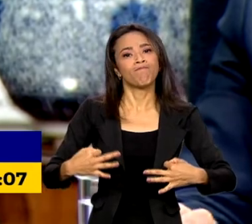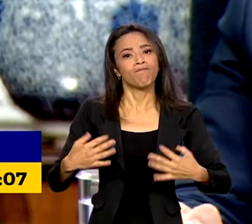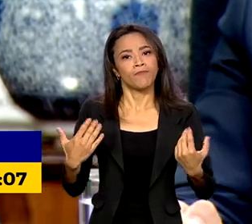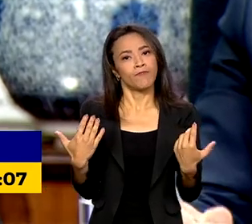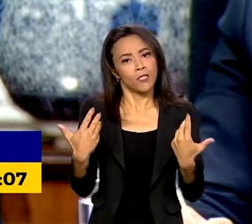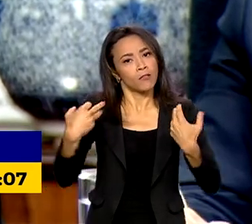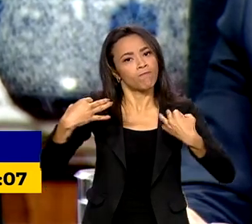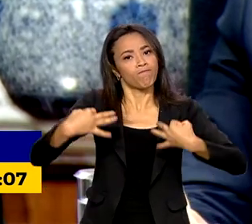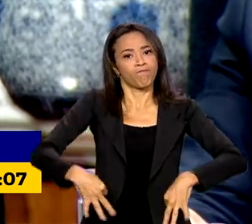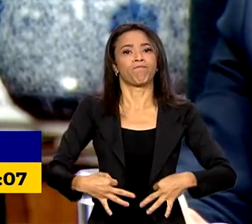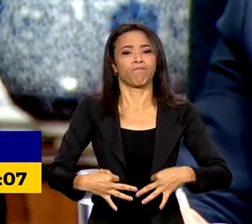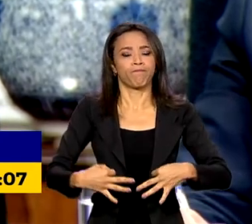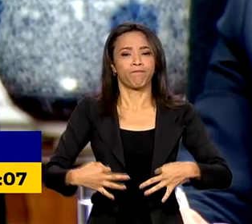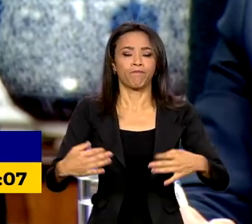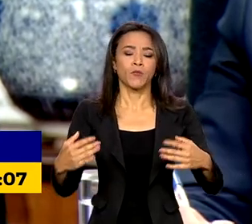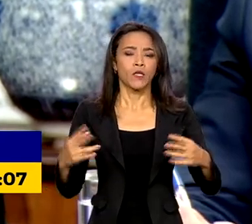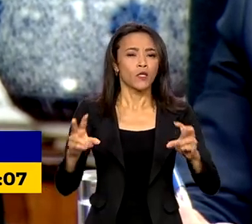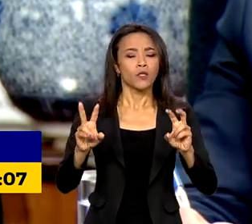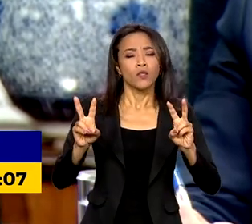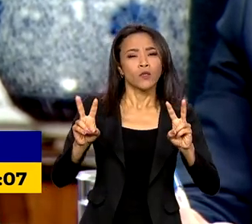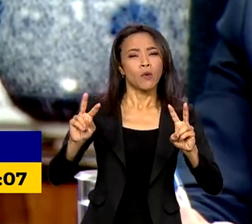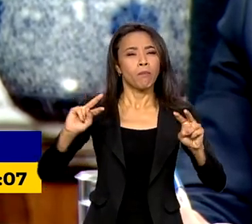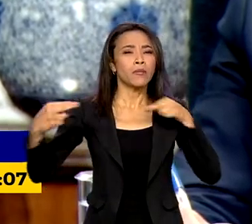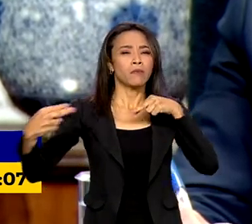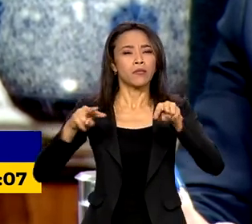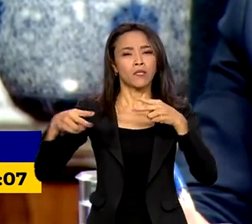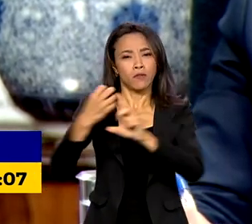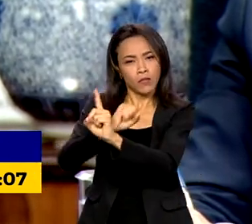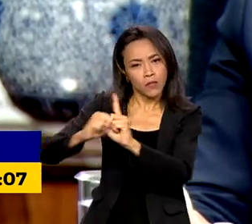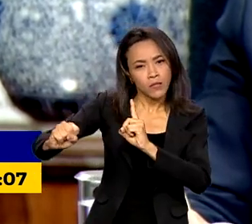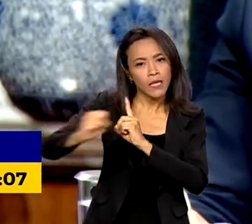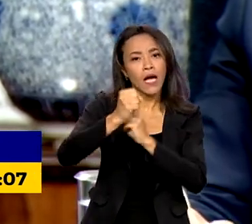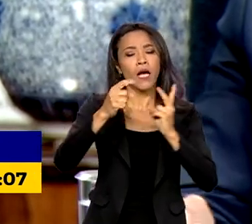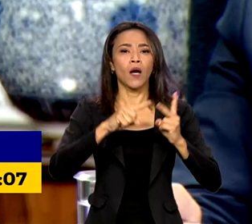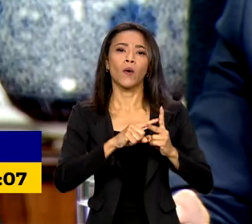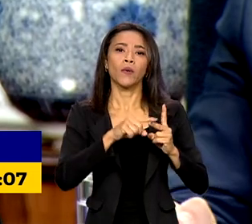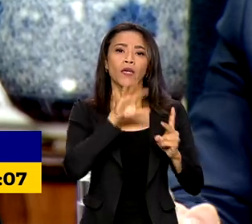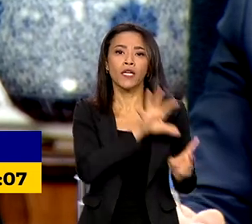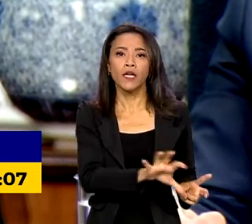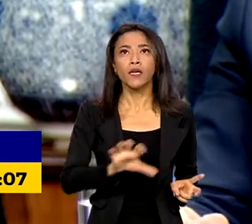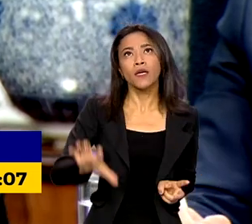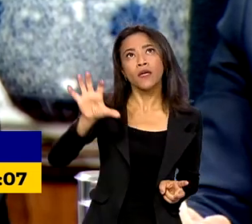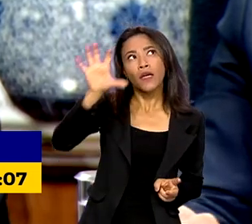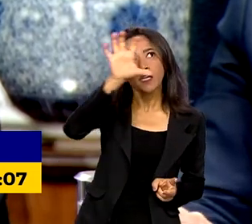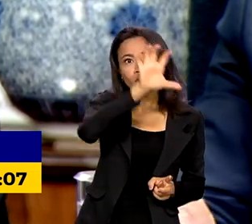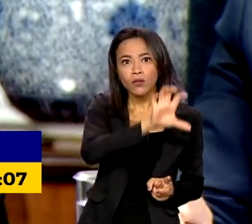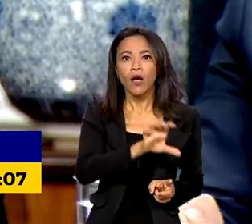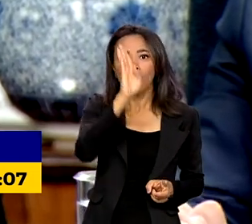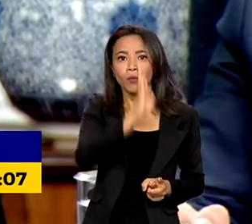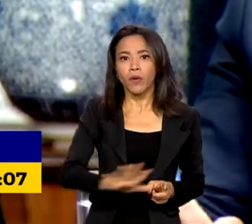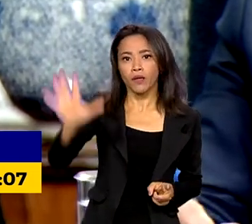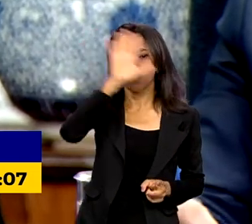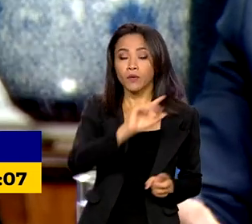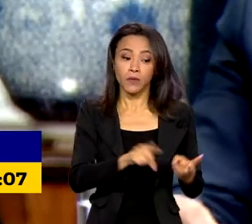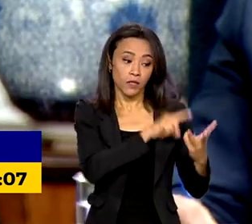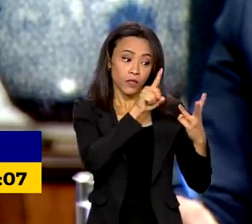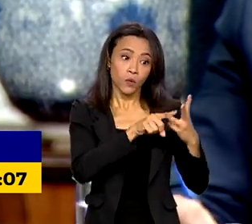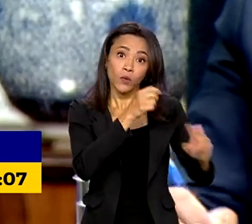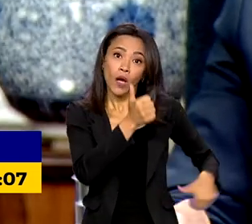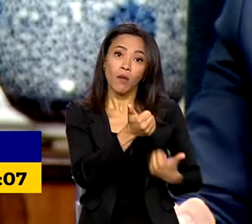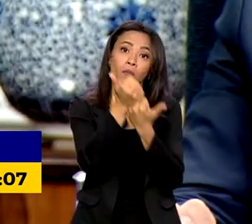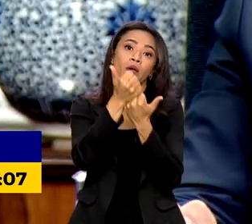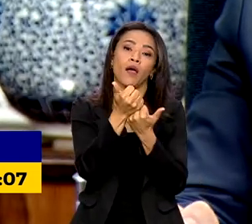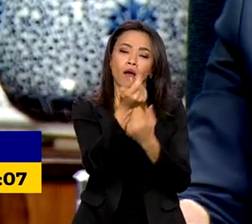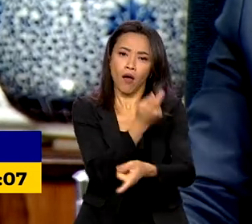justo, do ponto de vista social, regional, e segundo, aumentar o potencial de crescimento da